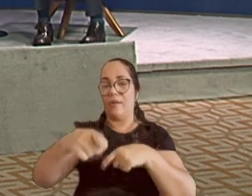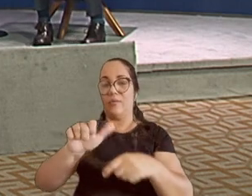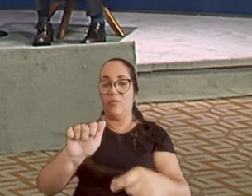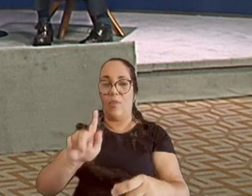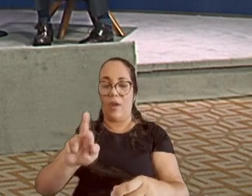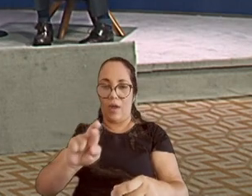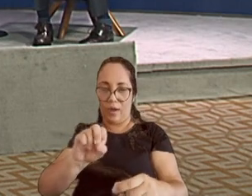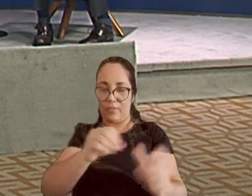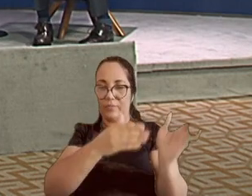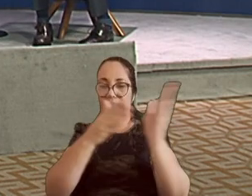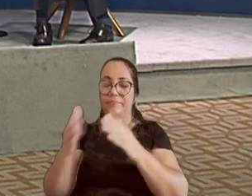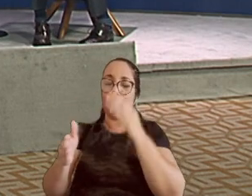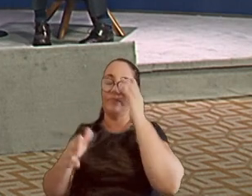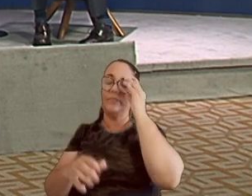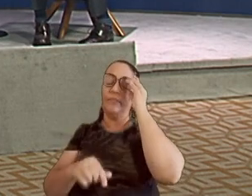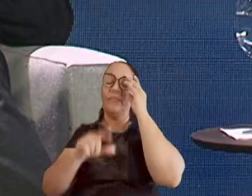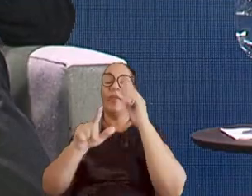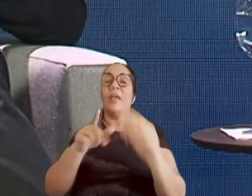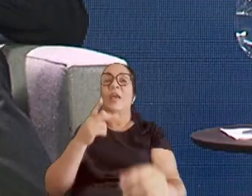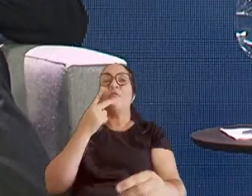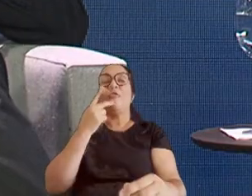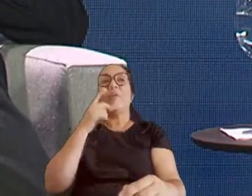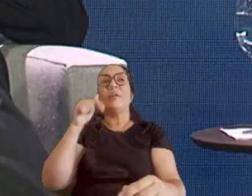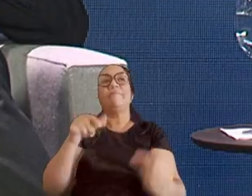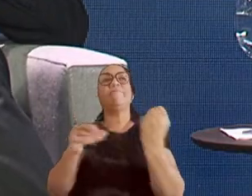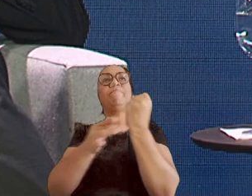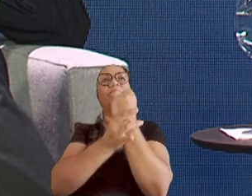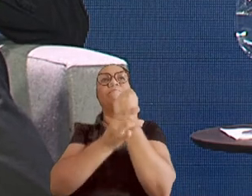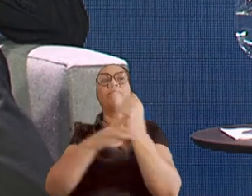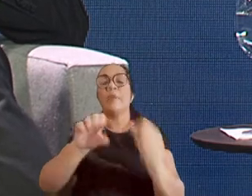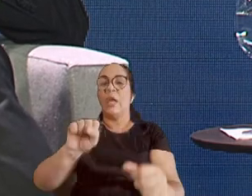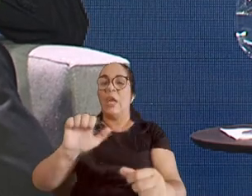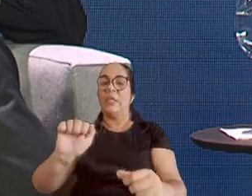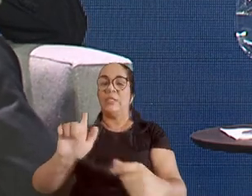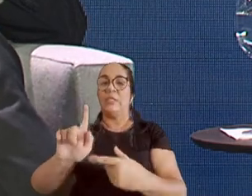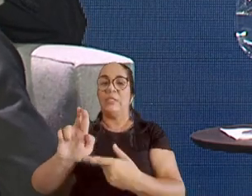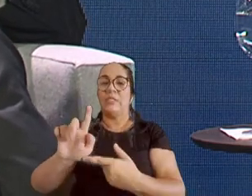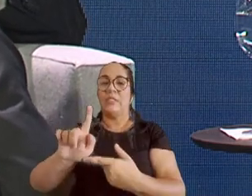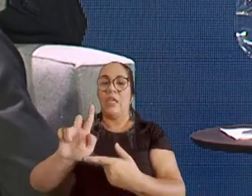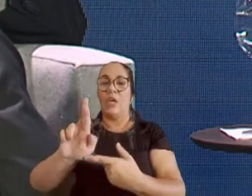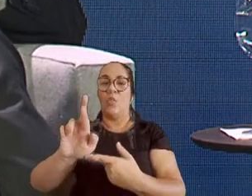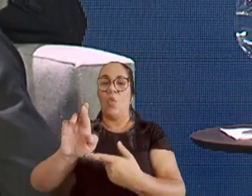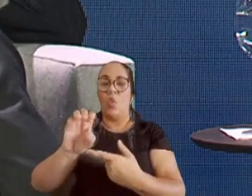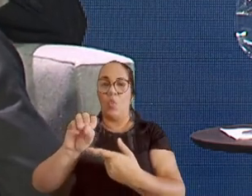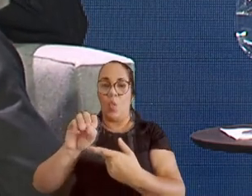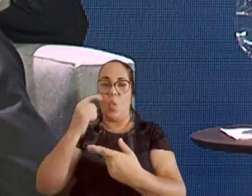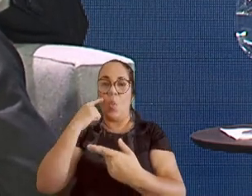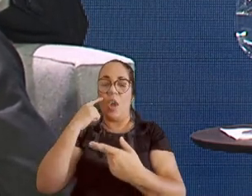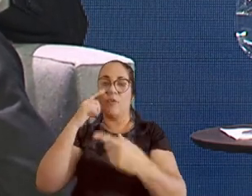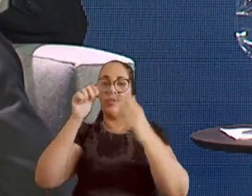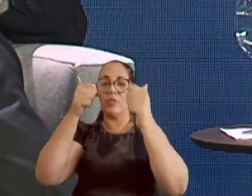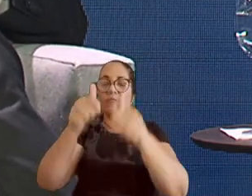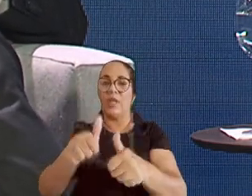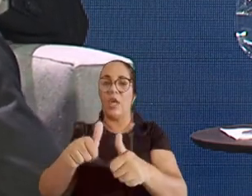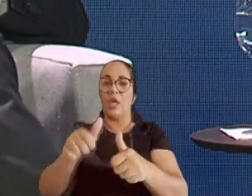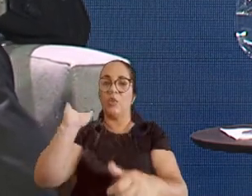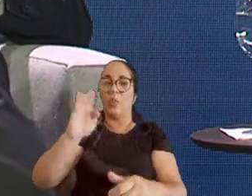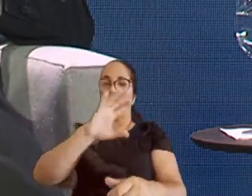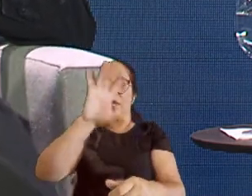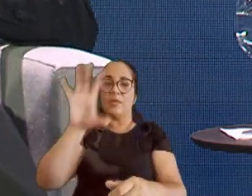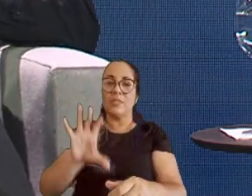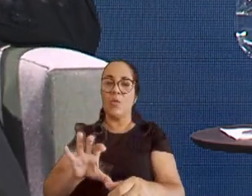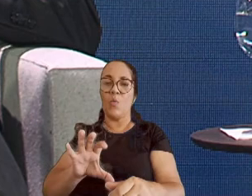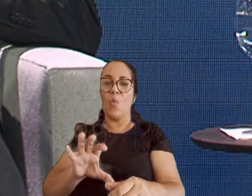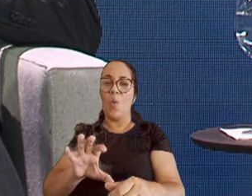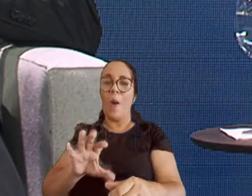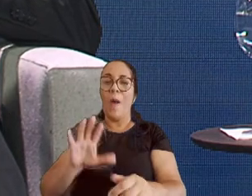pegou um ponto interessante quando a gente olha para o subsídio público em vários lugares do mundo ele tá no seguro não no crédito que nem aqui no Brasil a gente faz